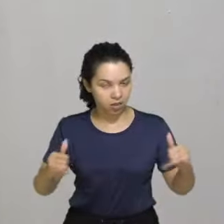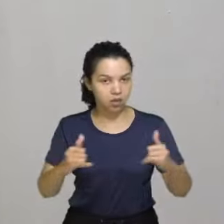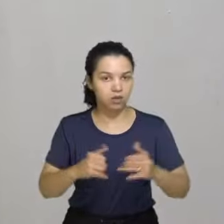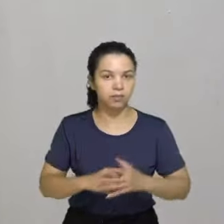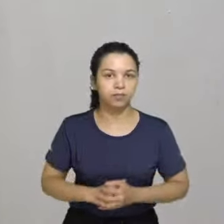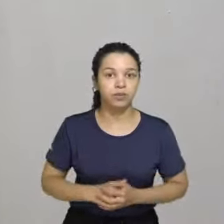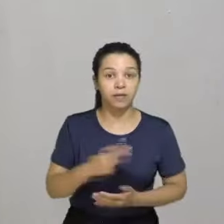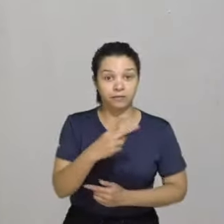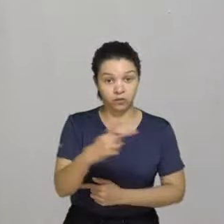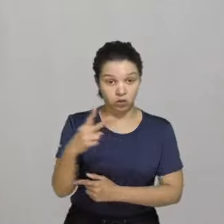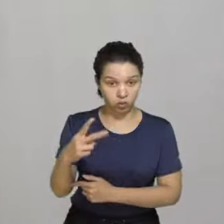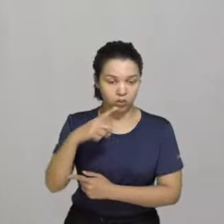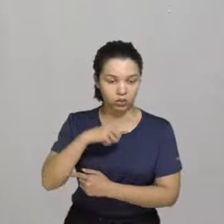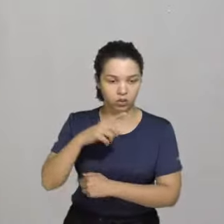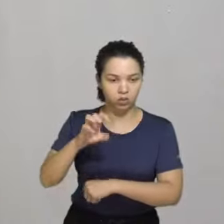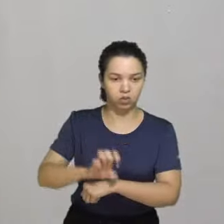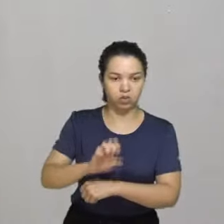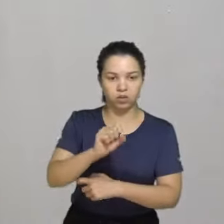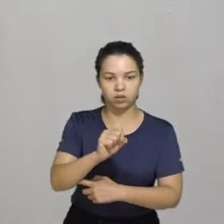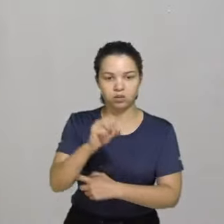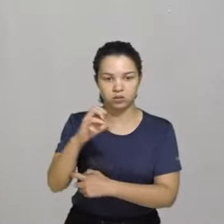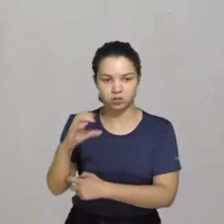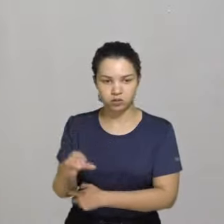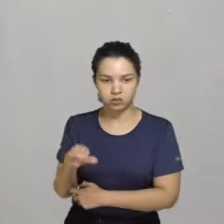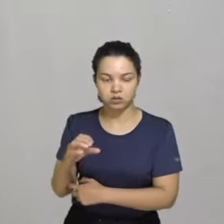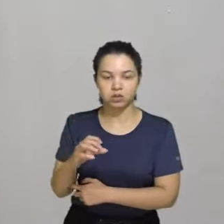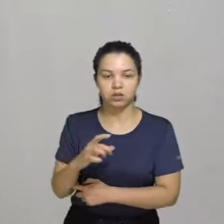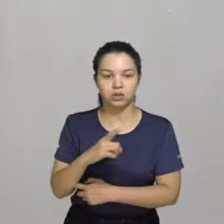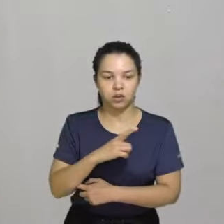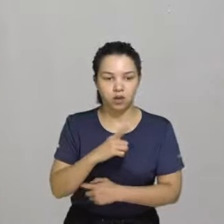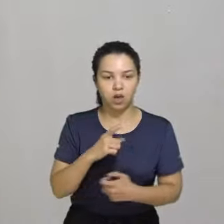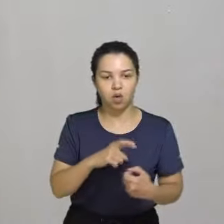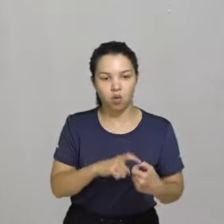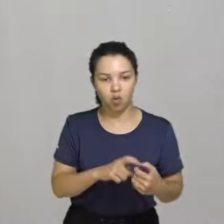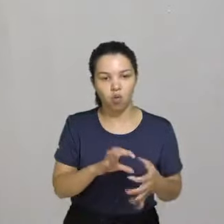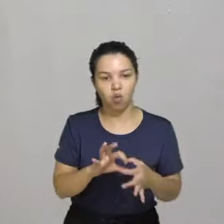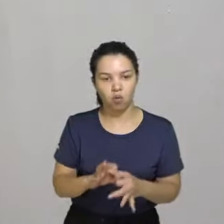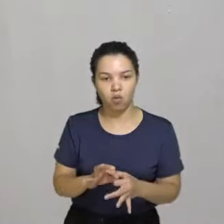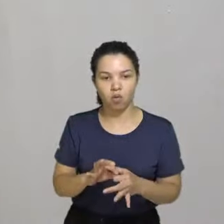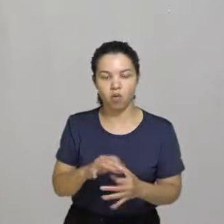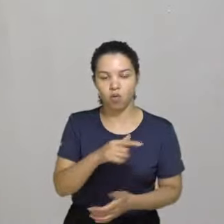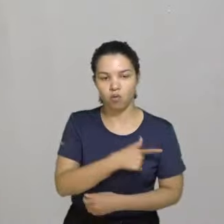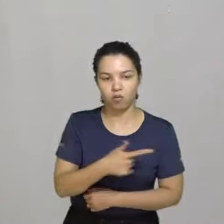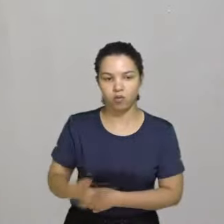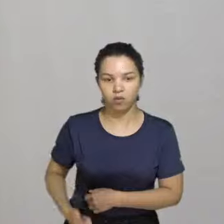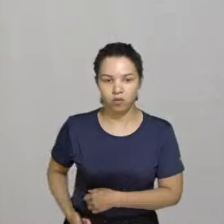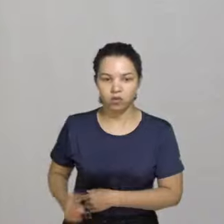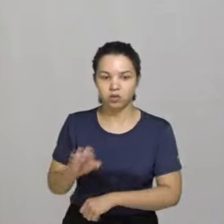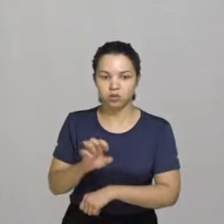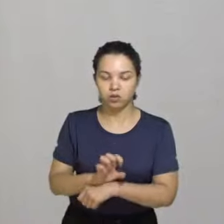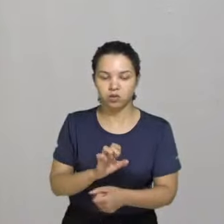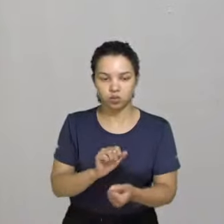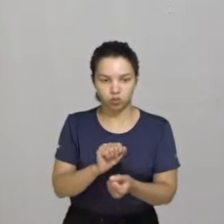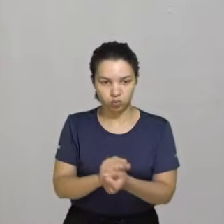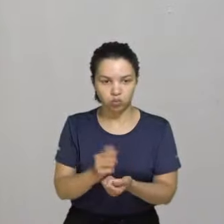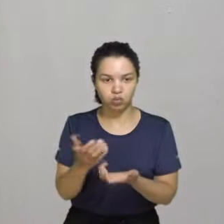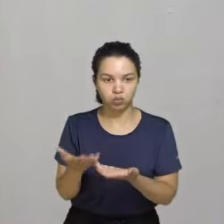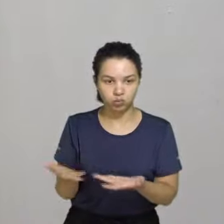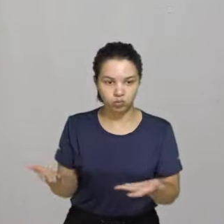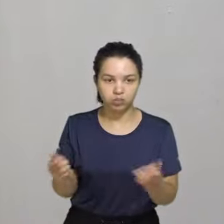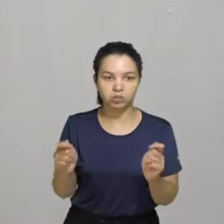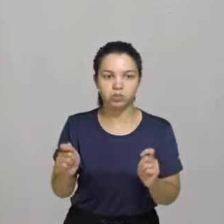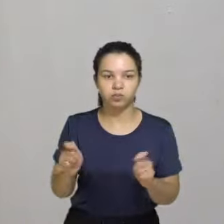que temos no nosso estado de Santa Catarina, conveniar, o governo do estado conveniar com elas e também fazer